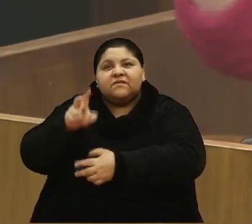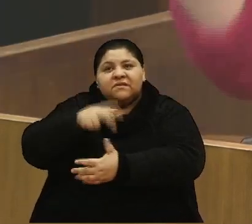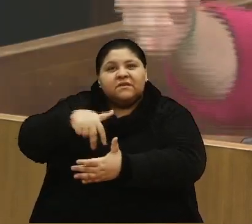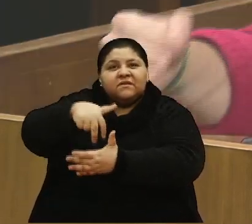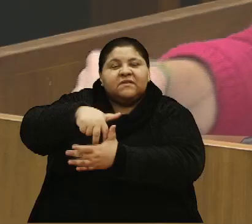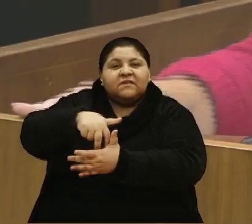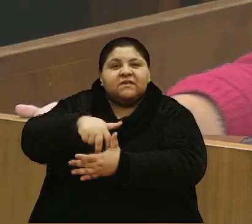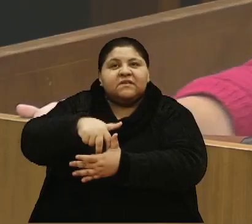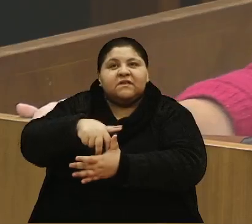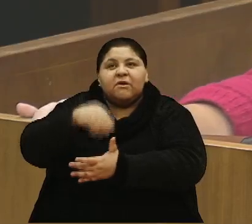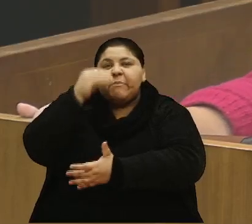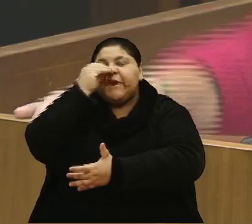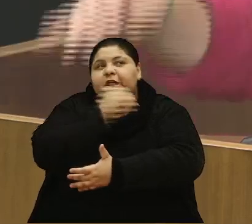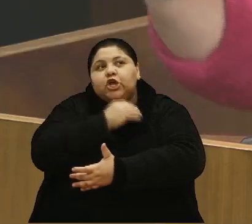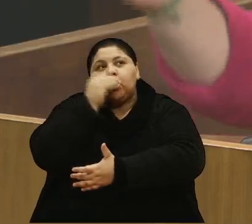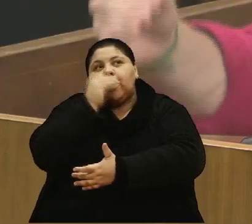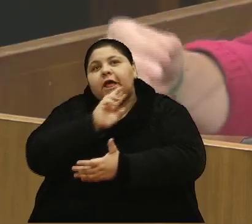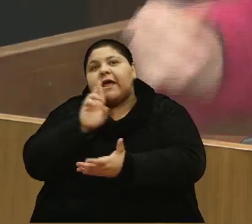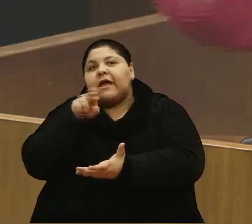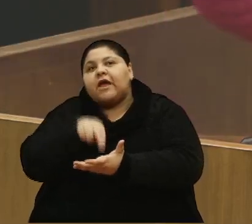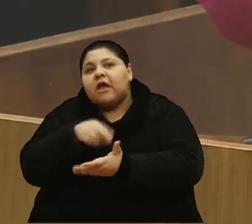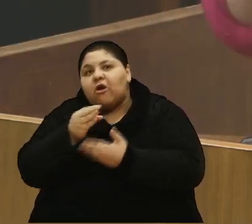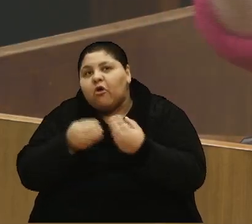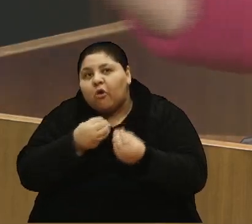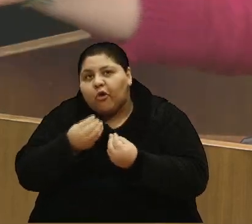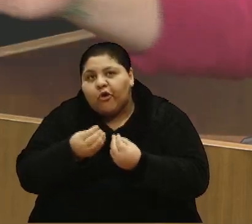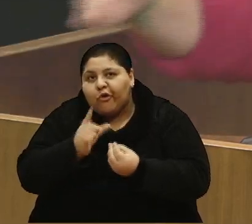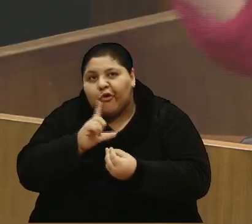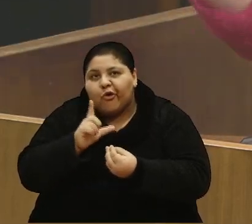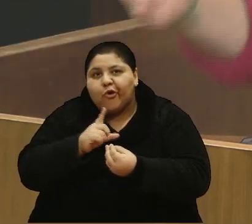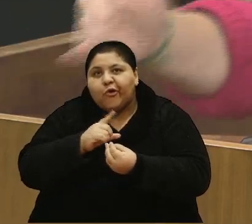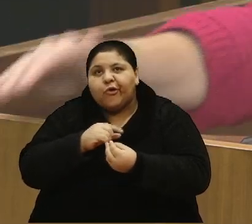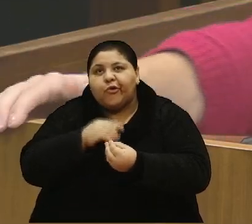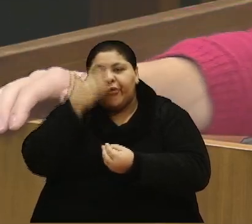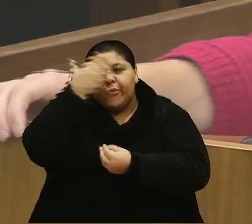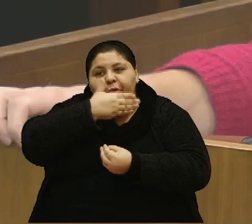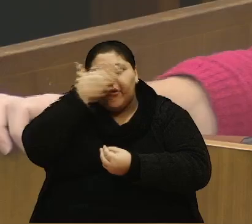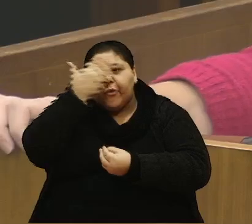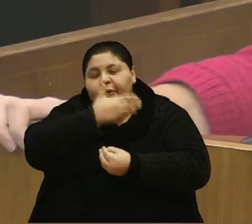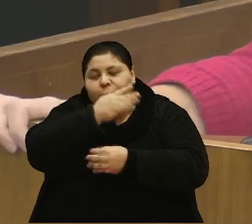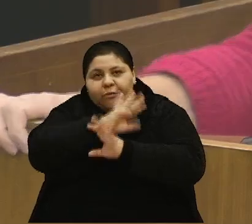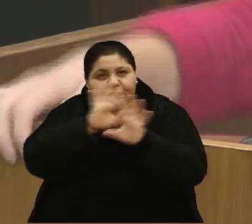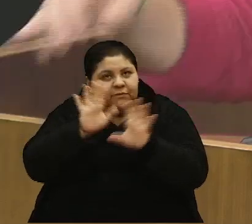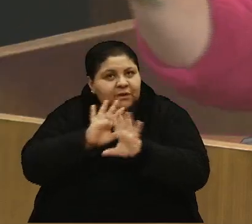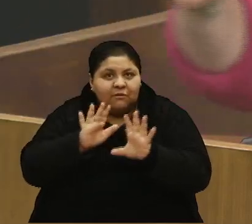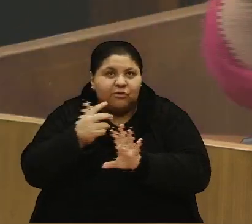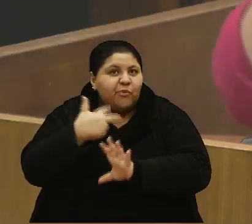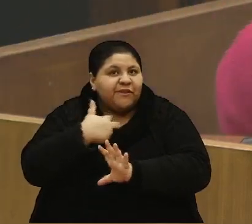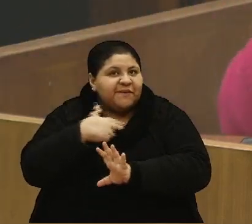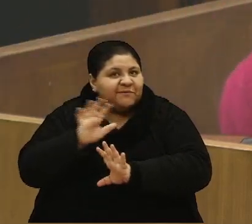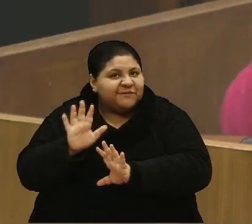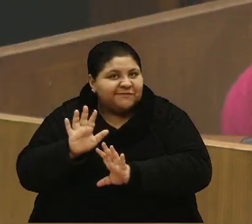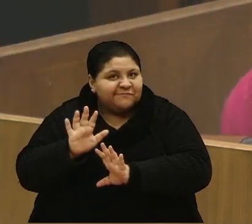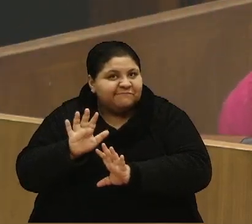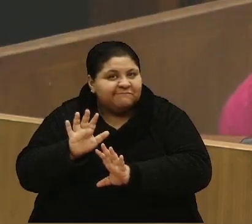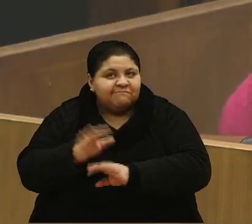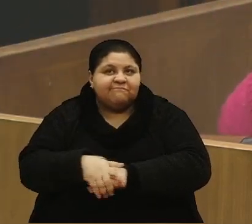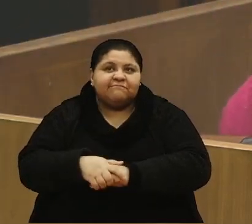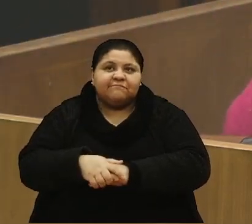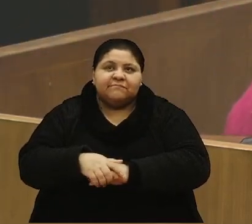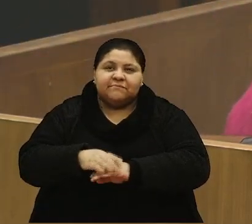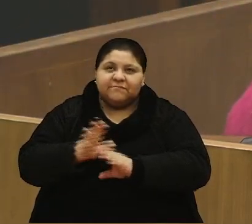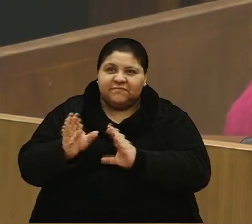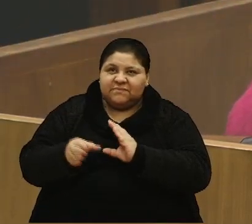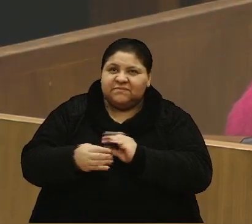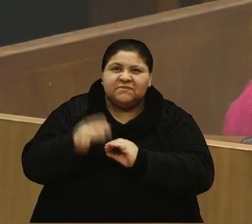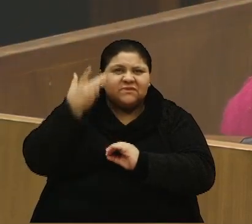ficar ignorando a realidade como se ela não estivesse aqui para todo mundo ver. E aí, quero passar os apartes,